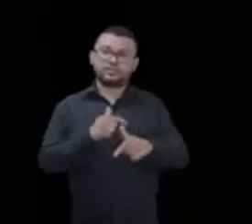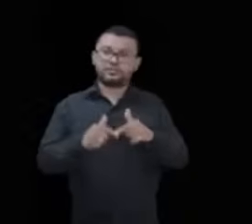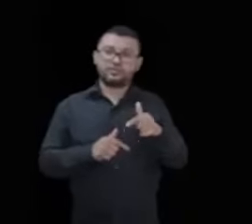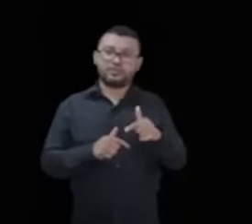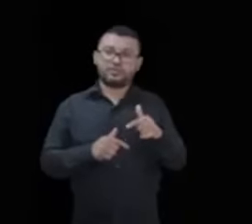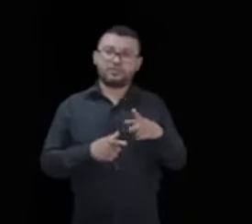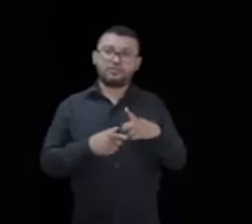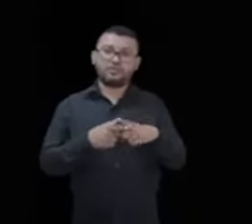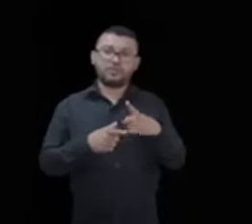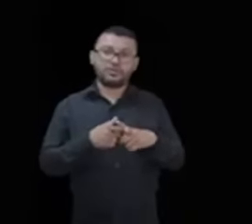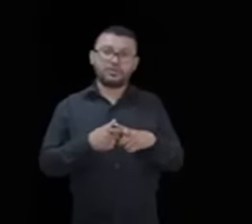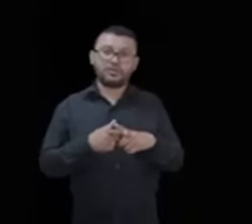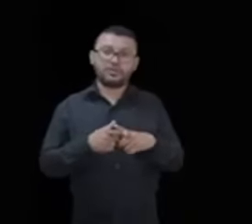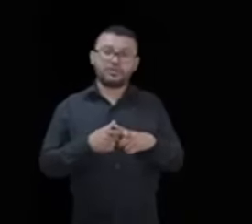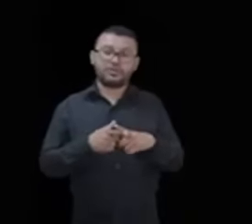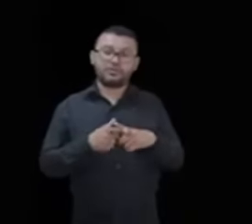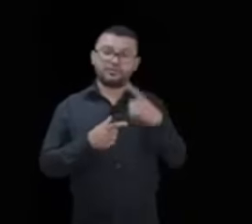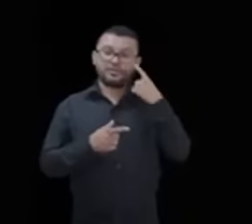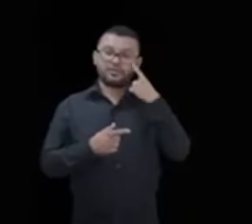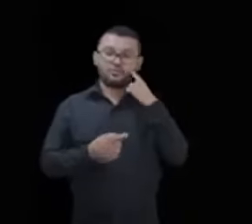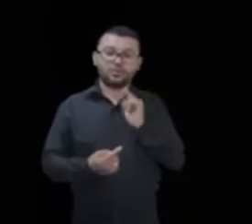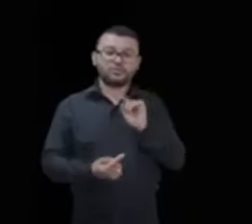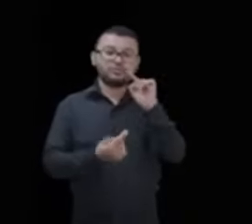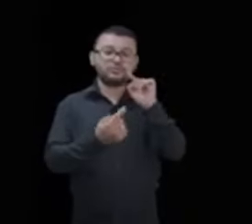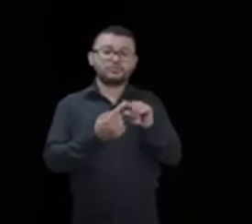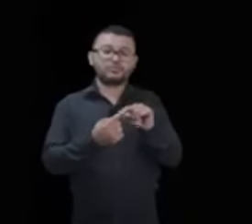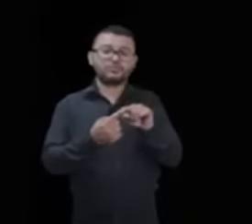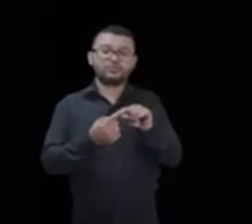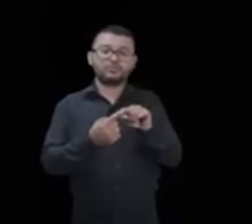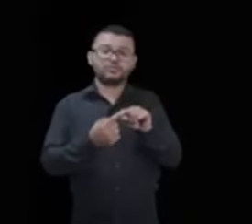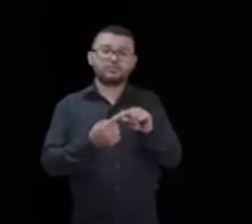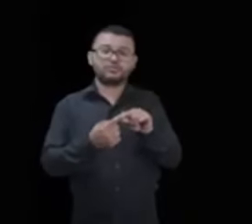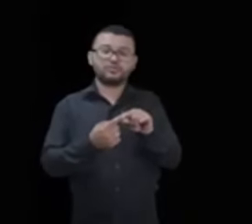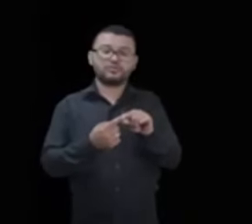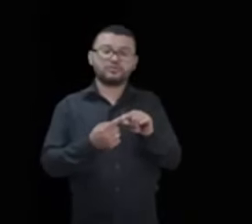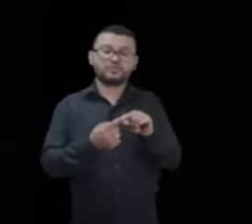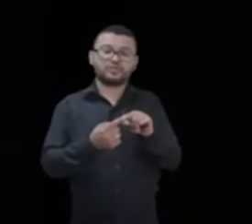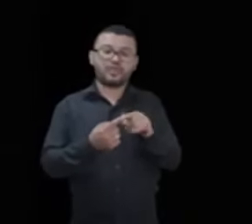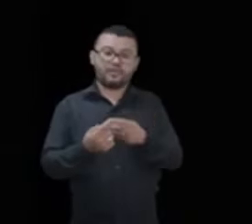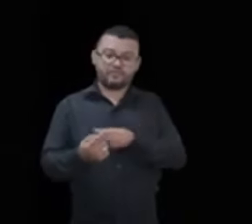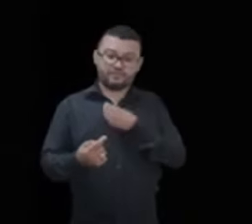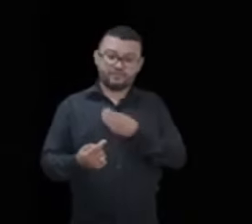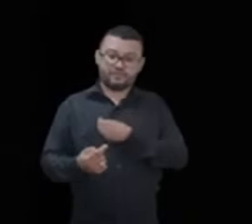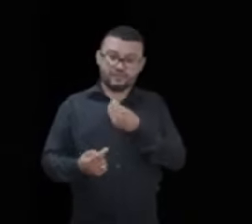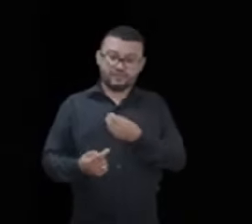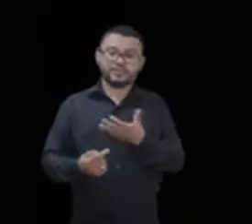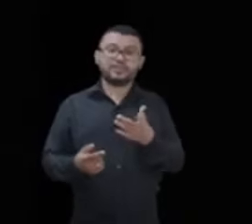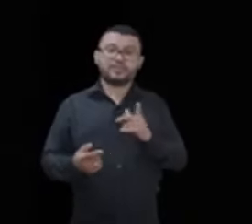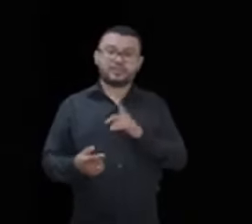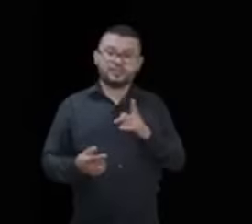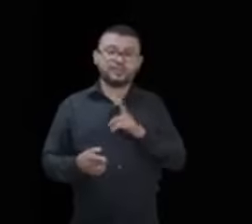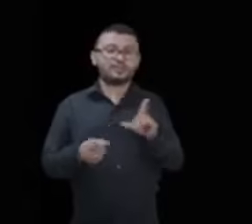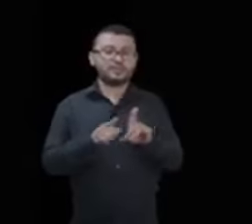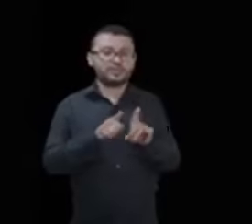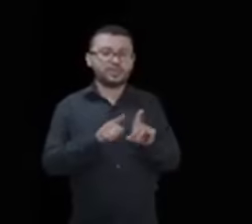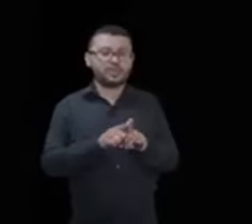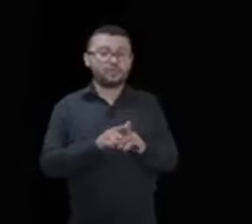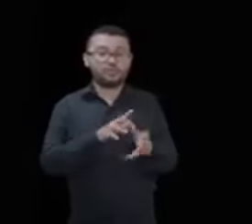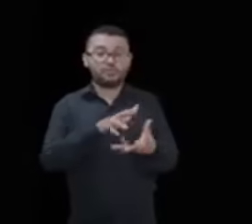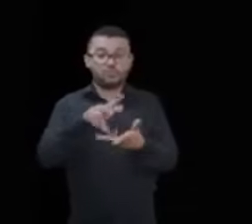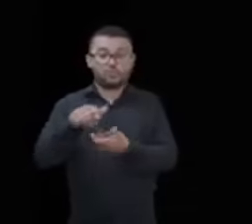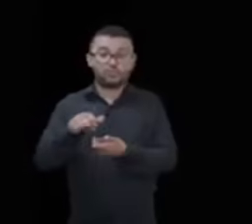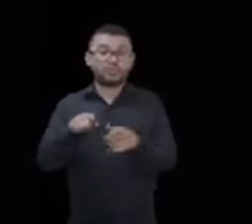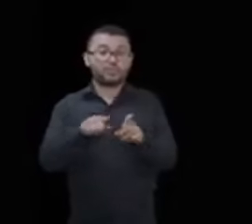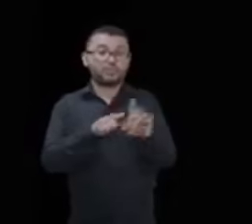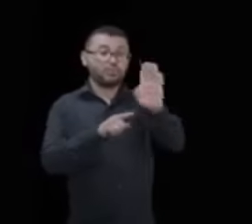profundos embates de rumos que o mundo trava e que o Brasil também tem que travar. Eu quero